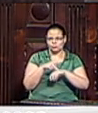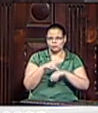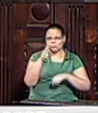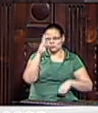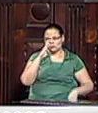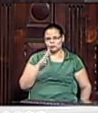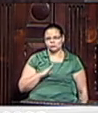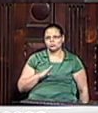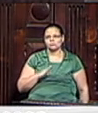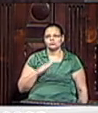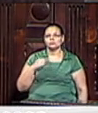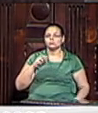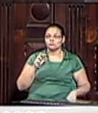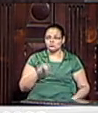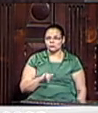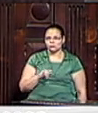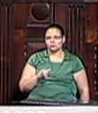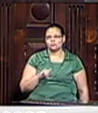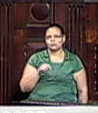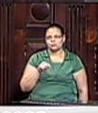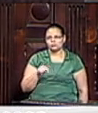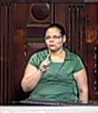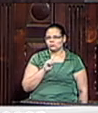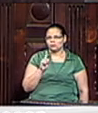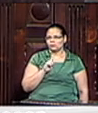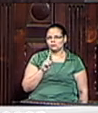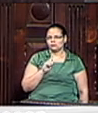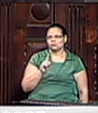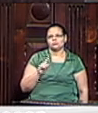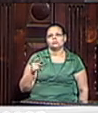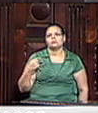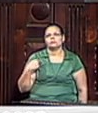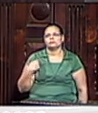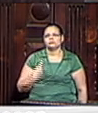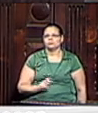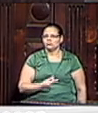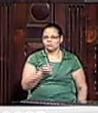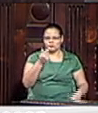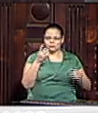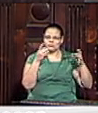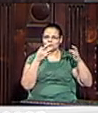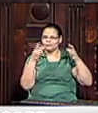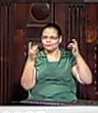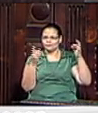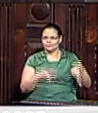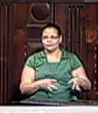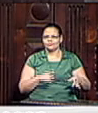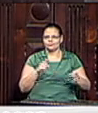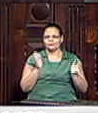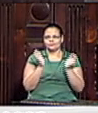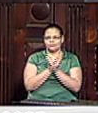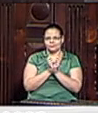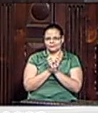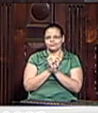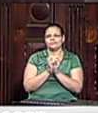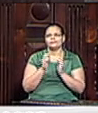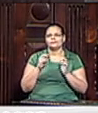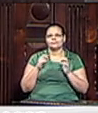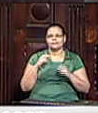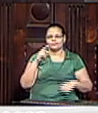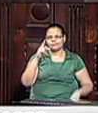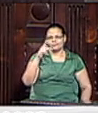país. Caso ele não saia só cabe à bancada nacional